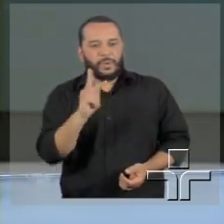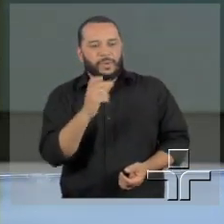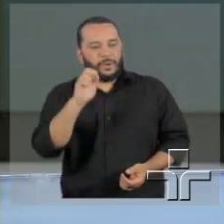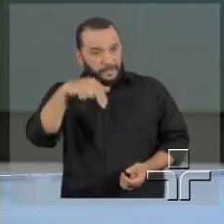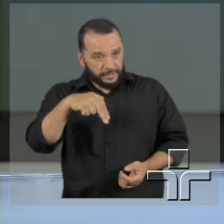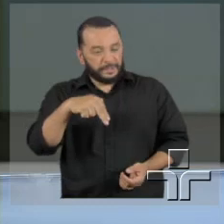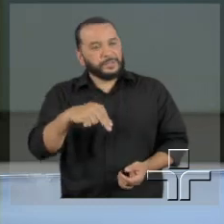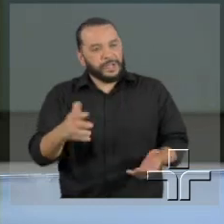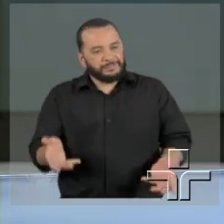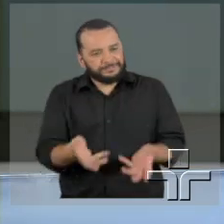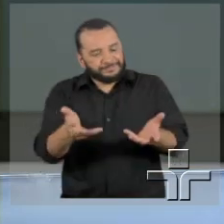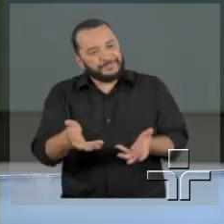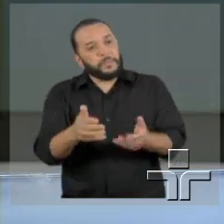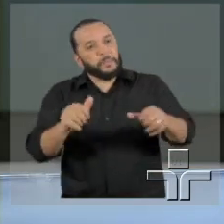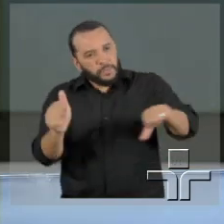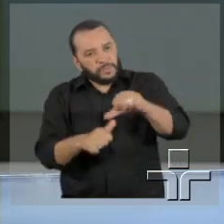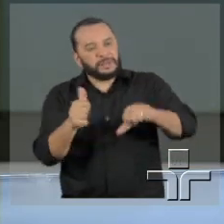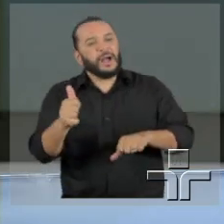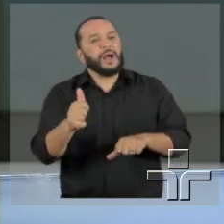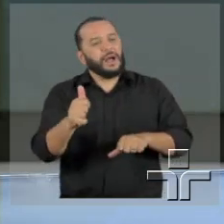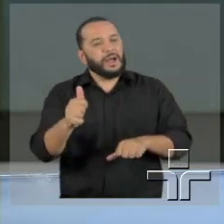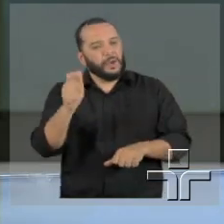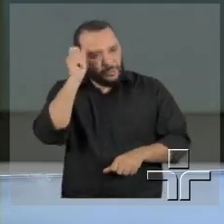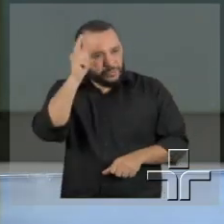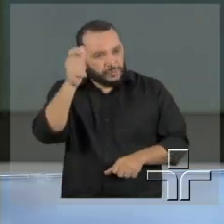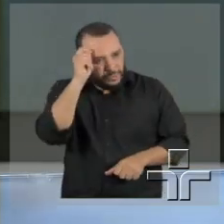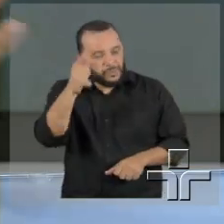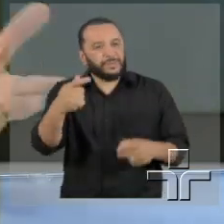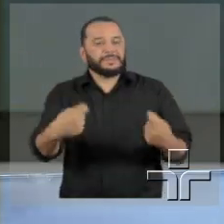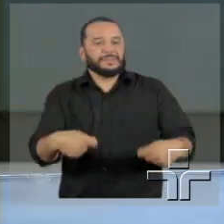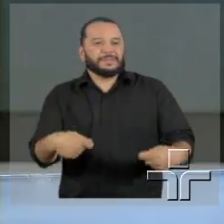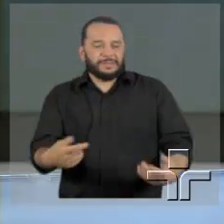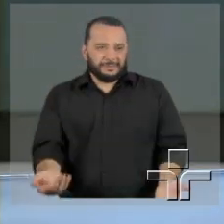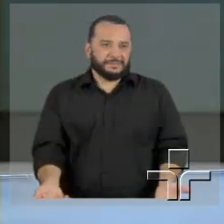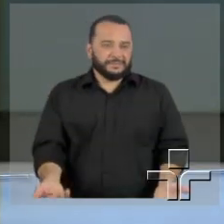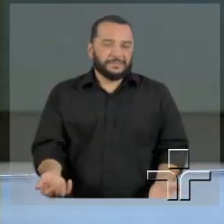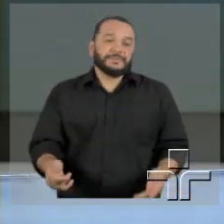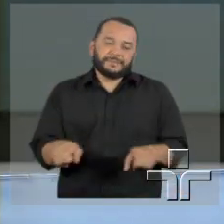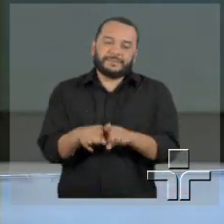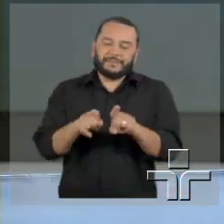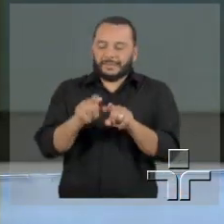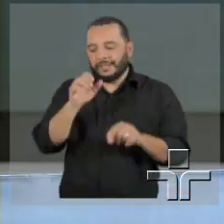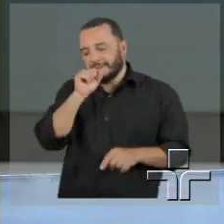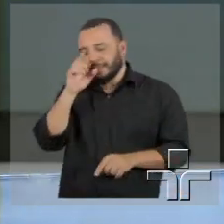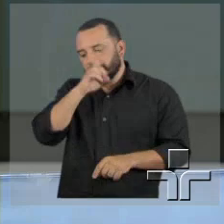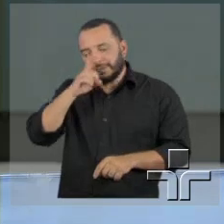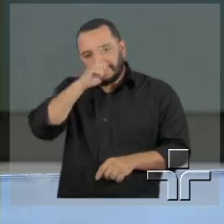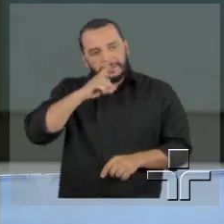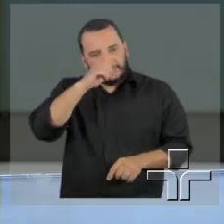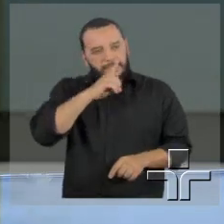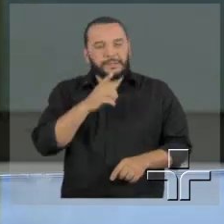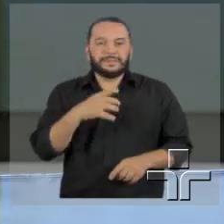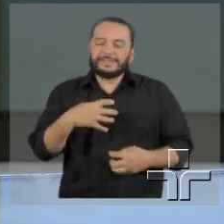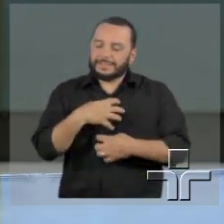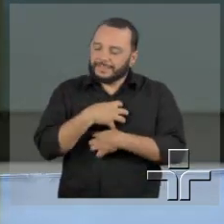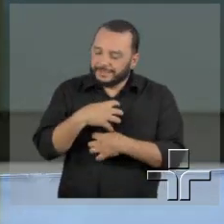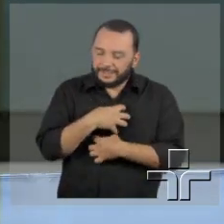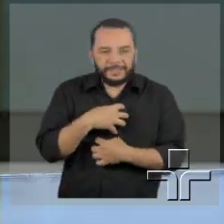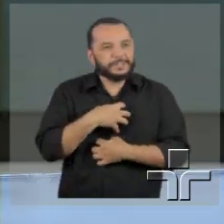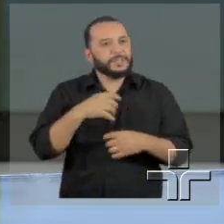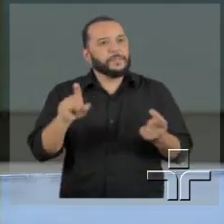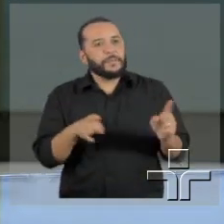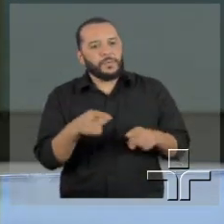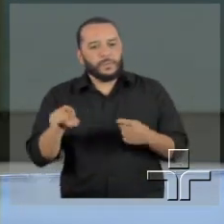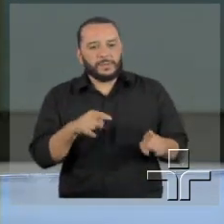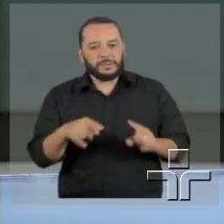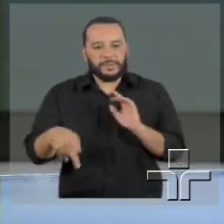cultura. Eu acho o final de semana incrível, Poder tocar, sentir a vibração da música de